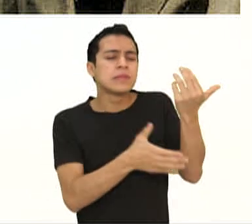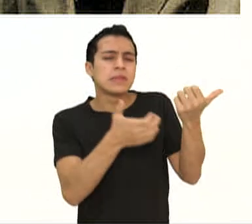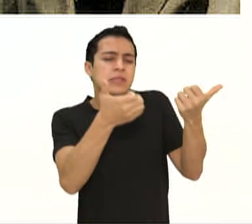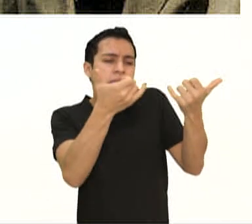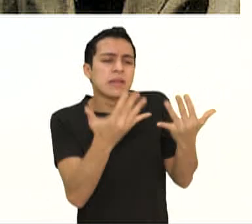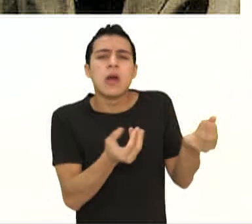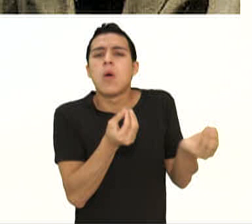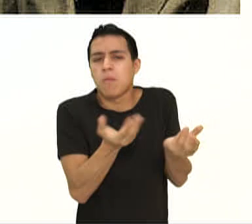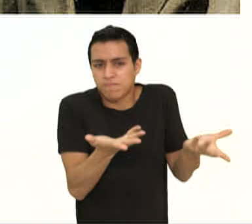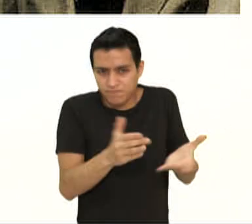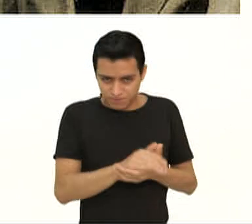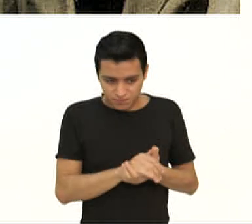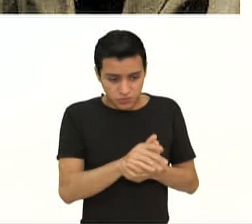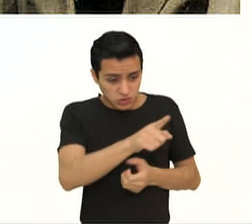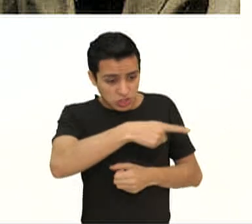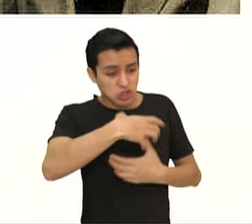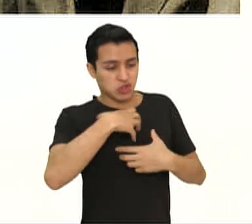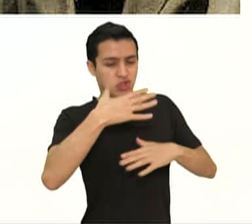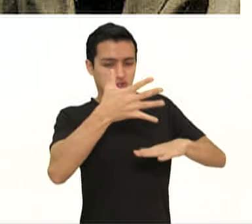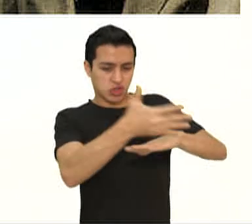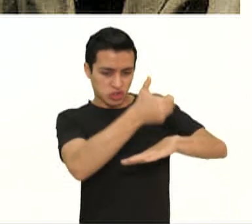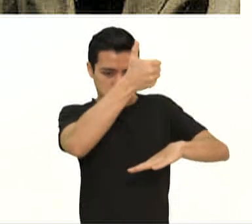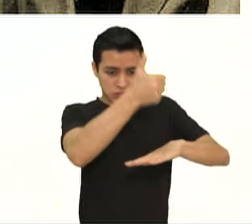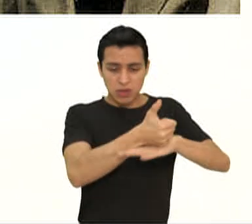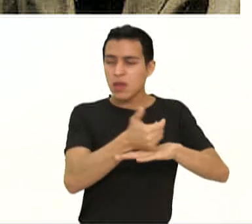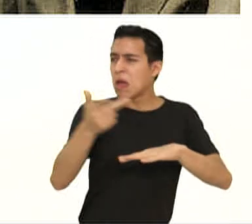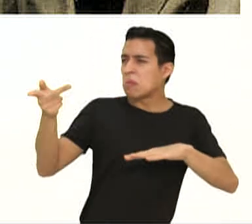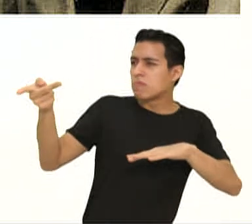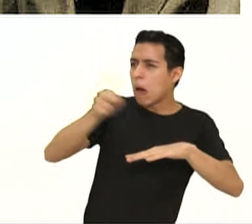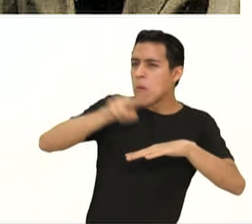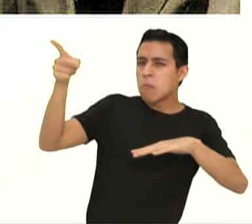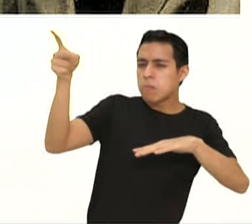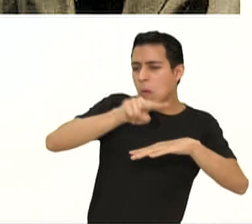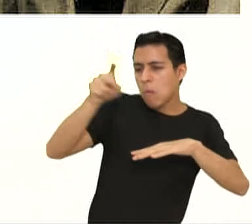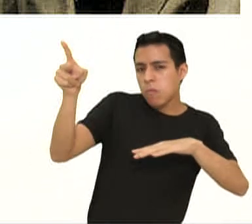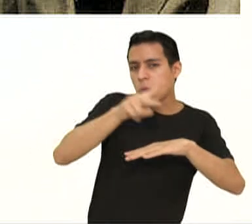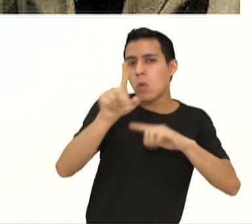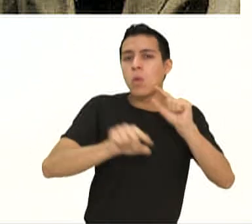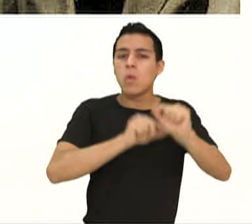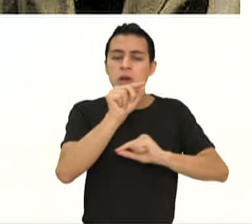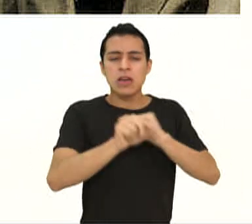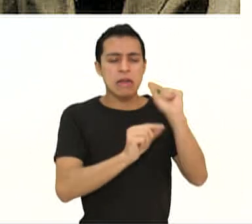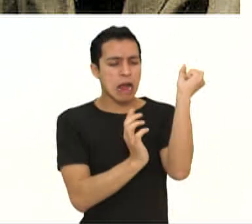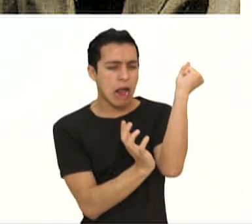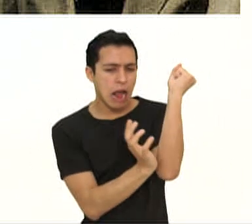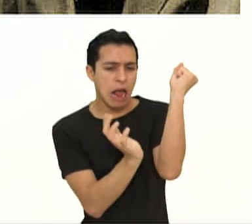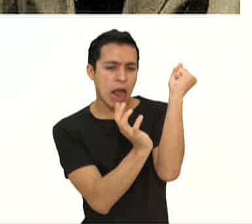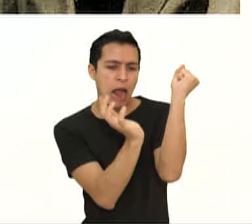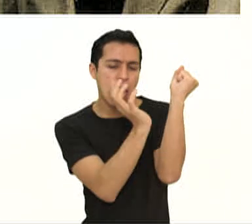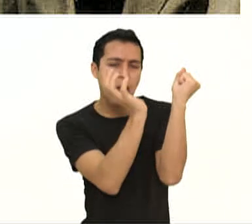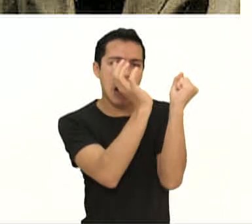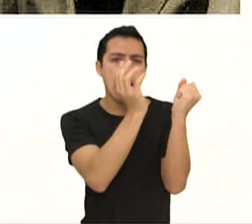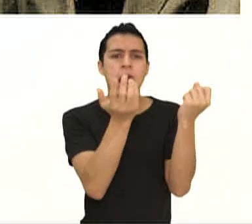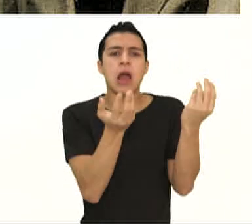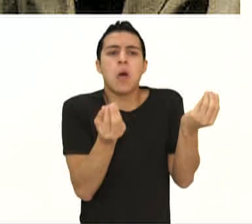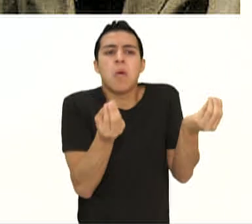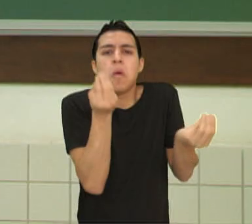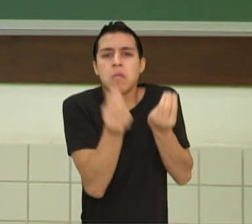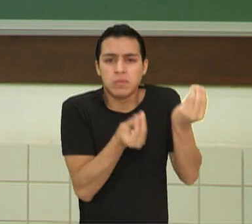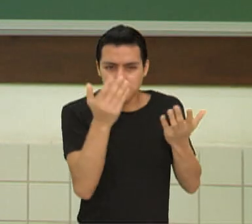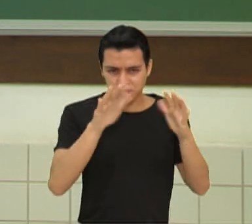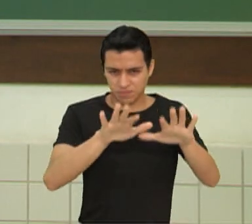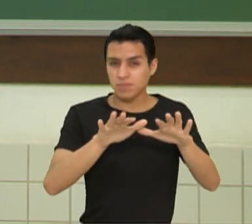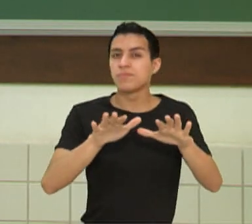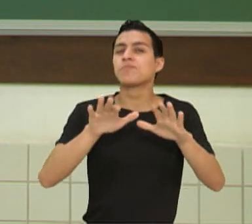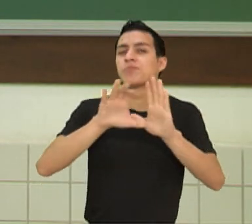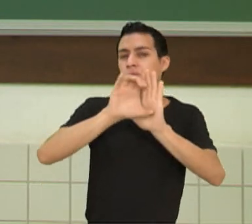O Estado colonial herdou da metrópole portuguesa o estamento burocrático patrimonial. Então,